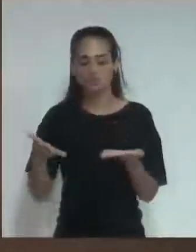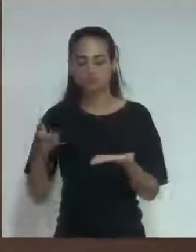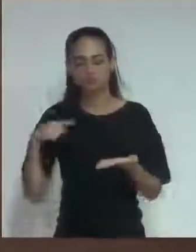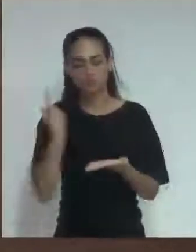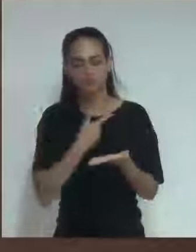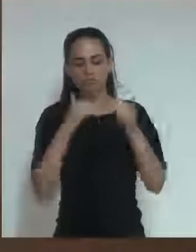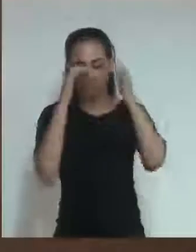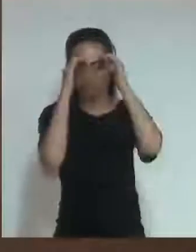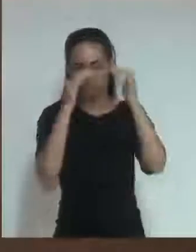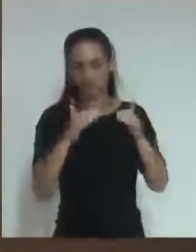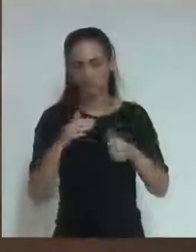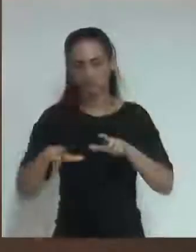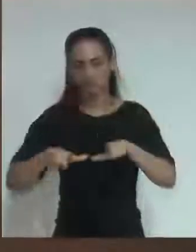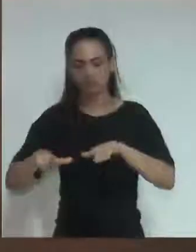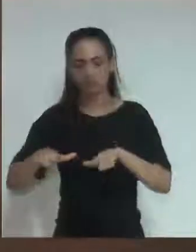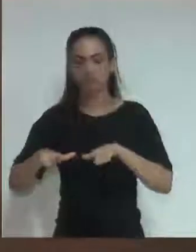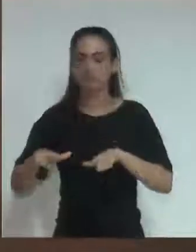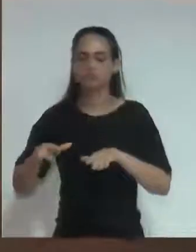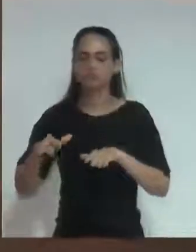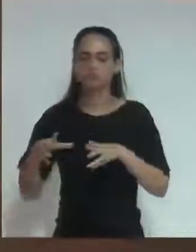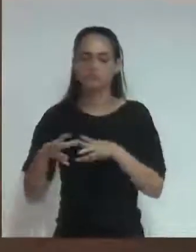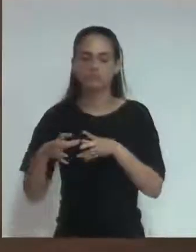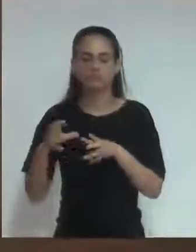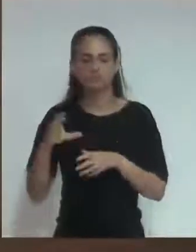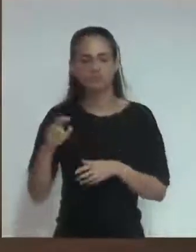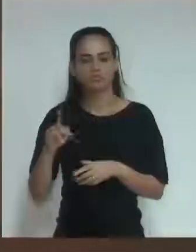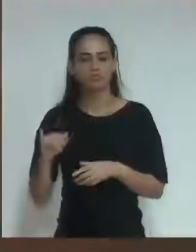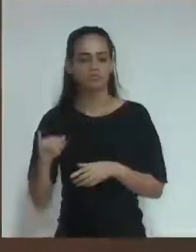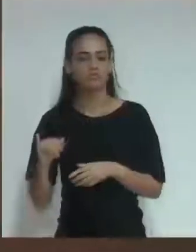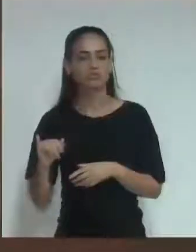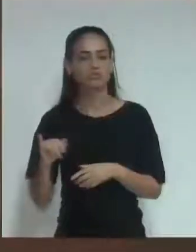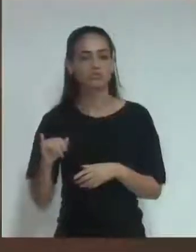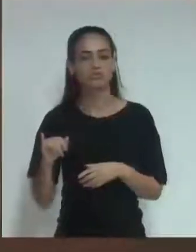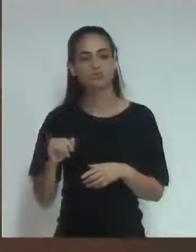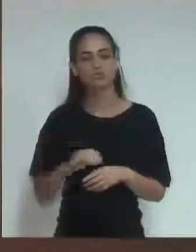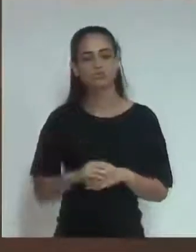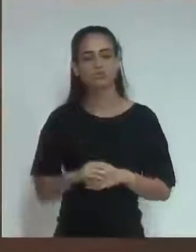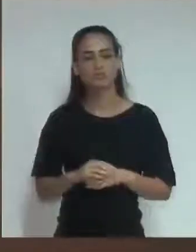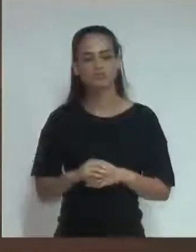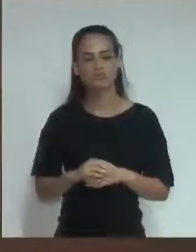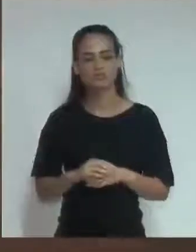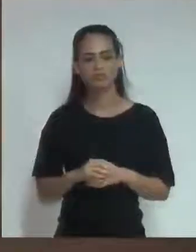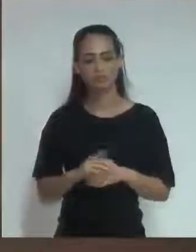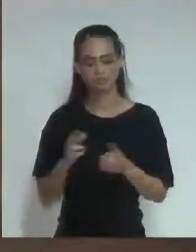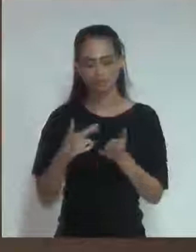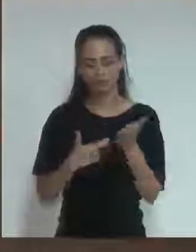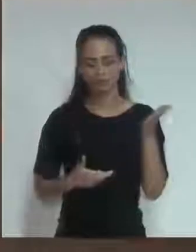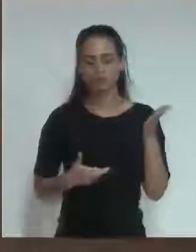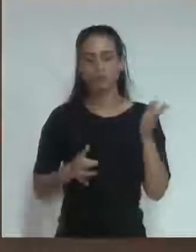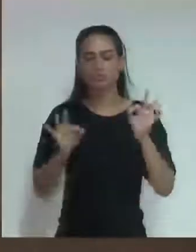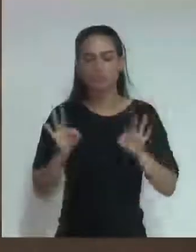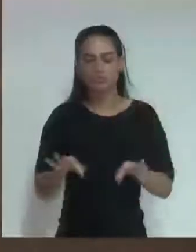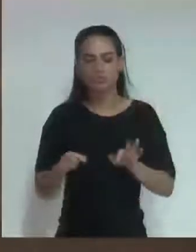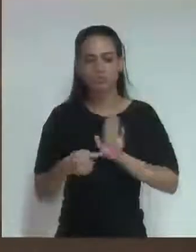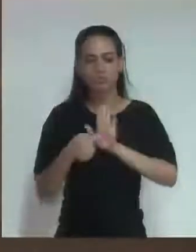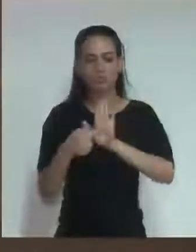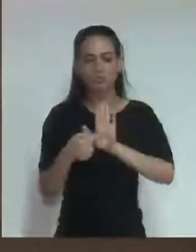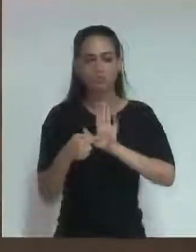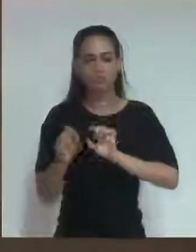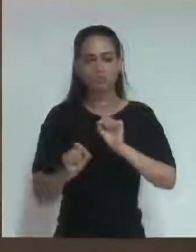comissão. Vamos lá. O que diz o relatório final